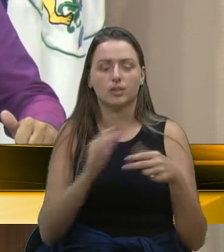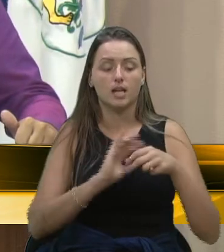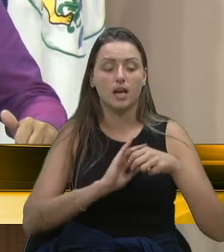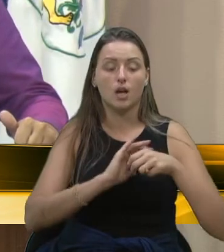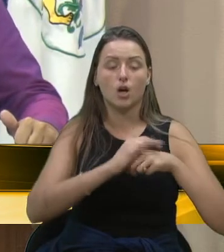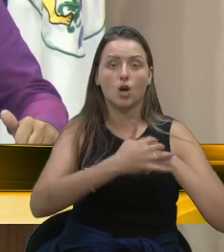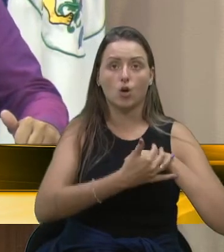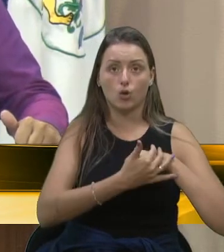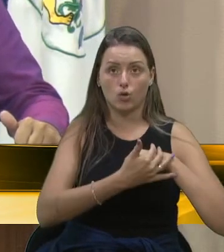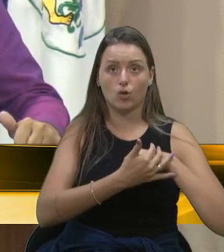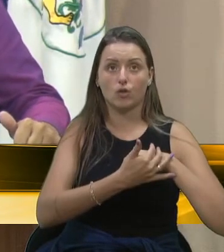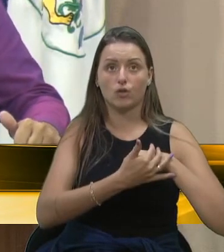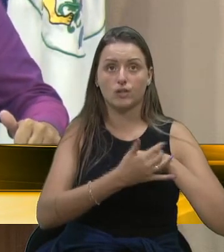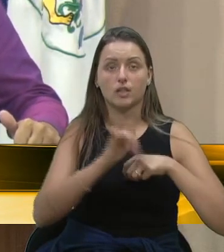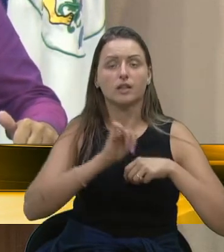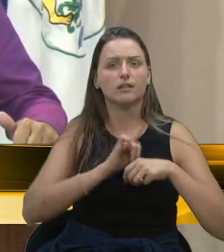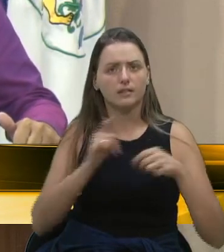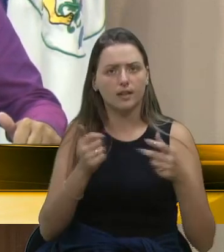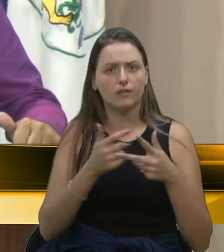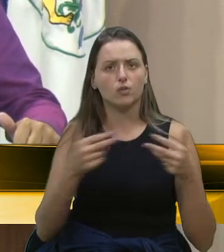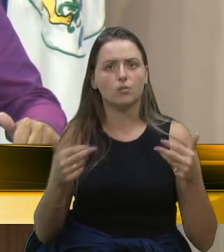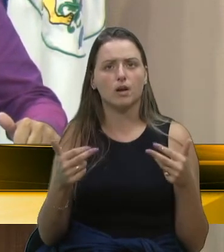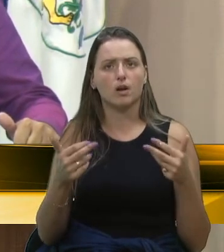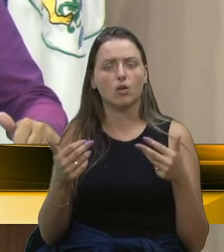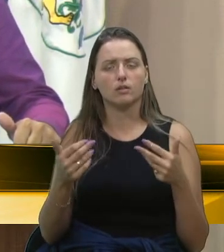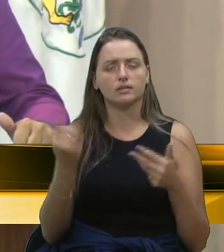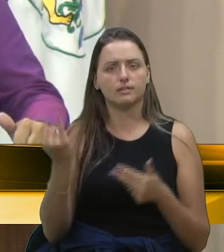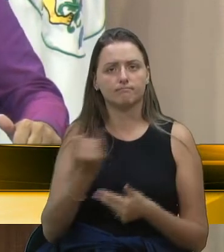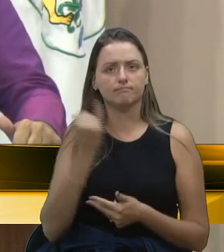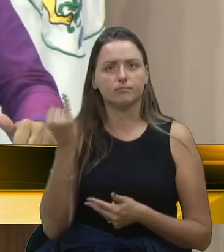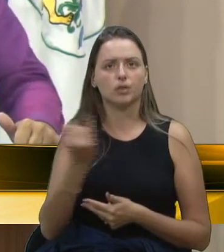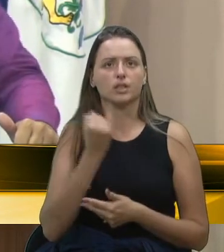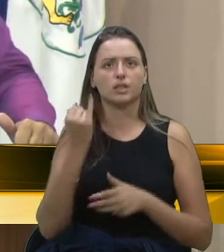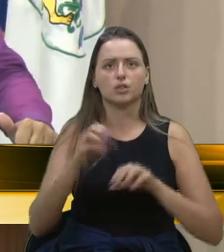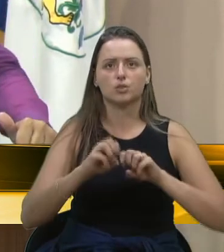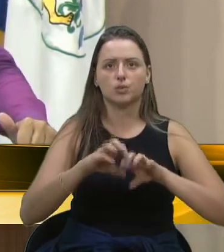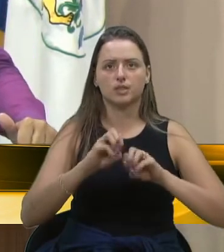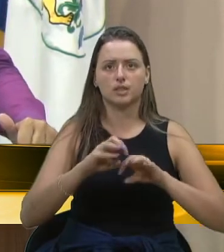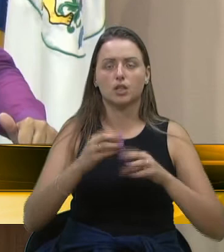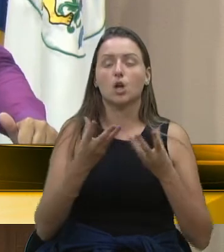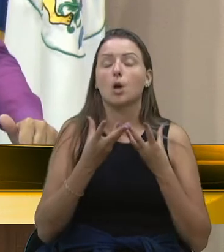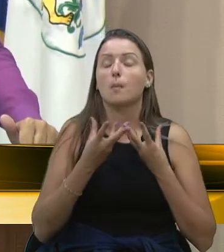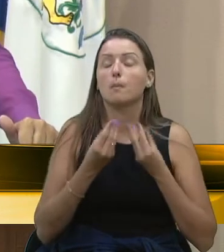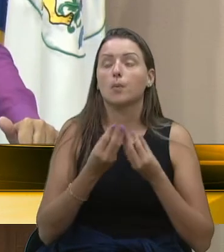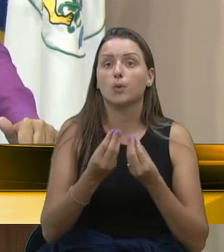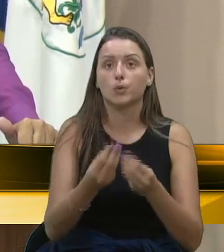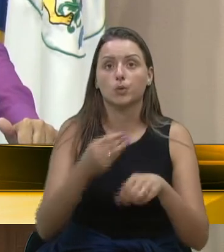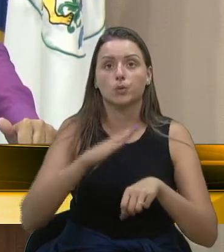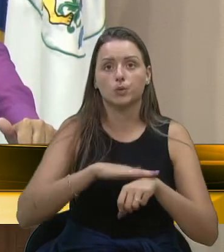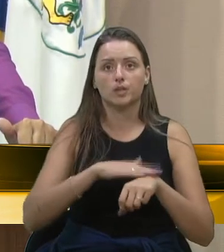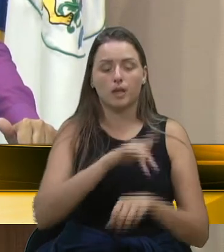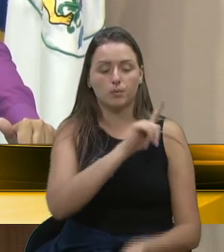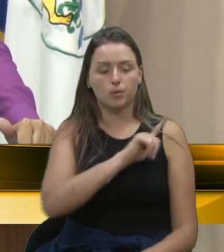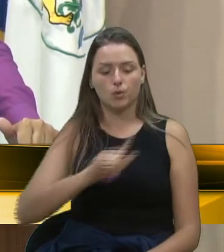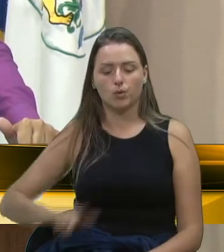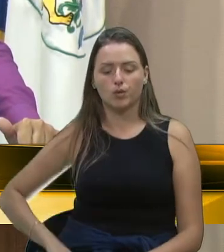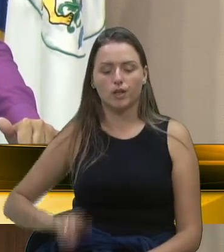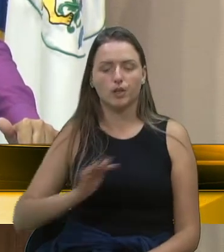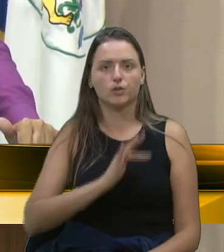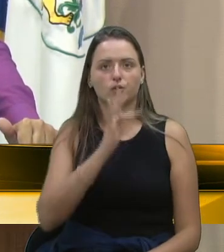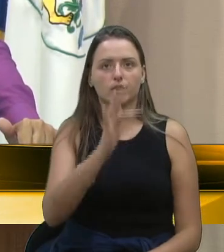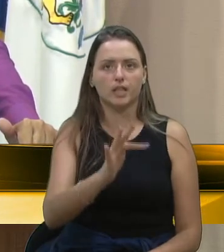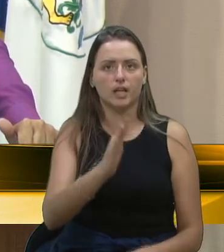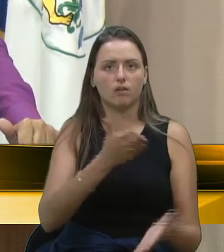Covid trouxe uma coisa interessante para a educação. Durante muito tempo, o governo federal que se